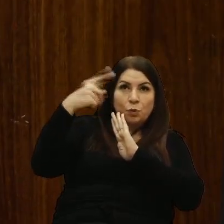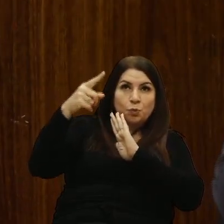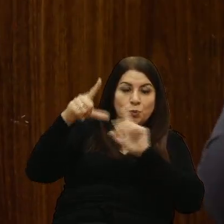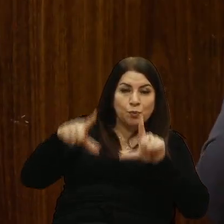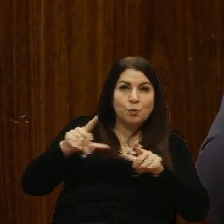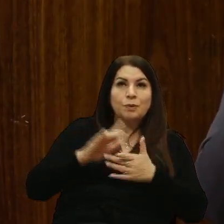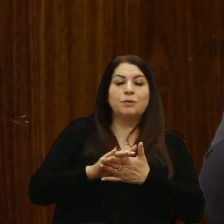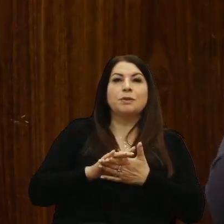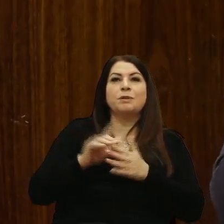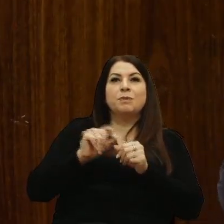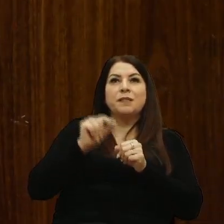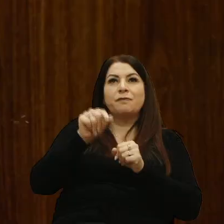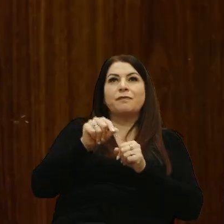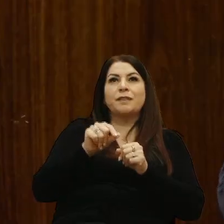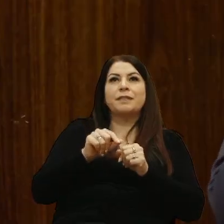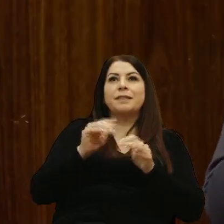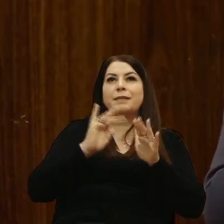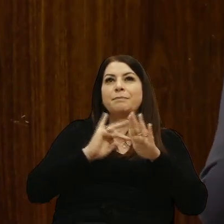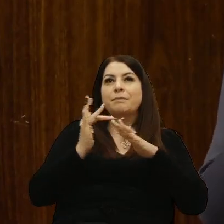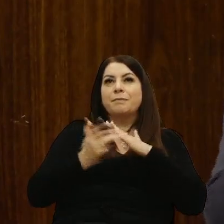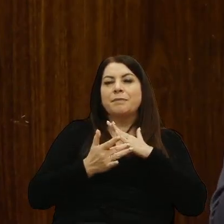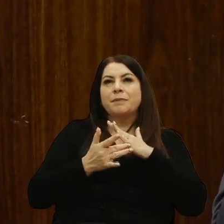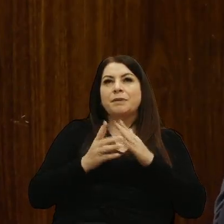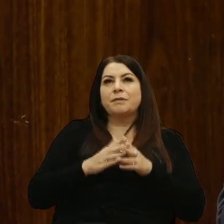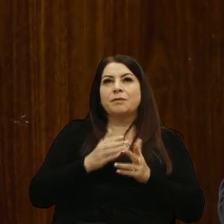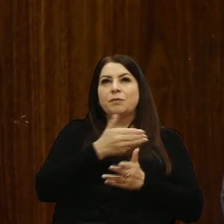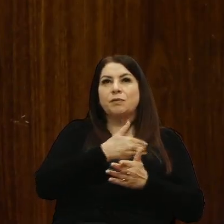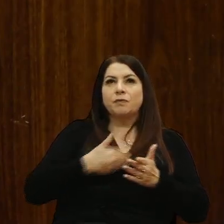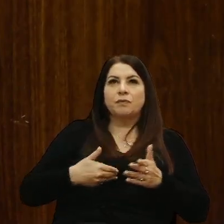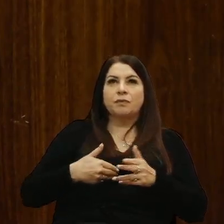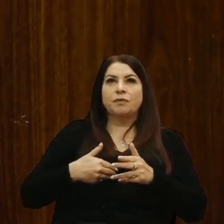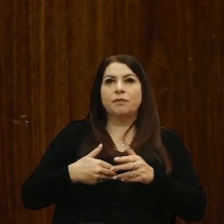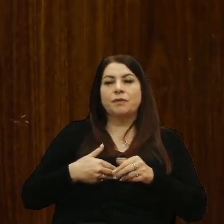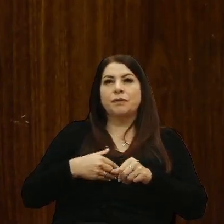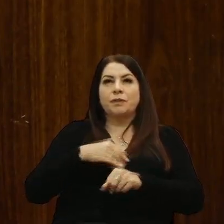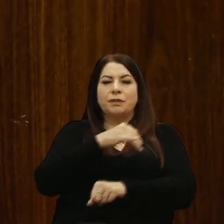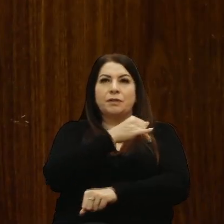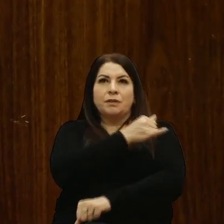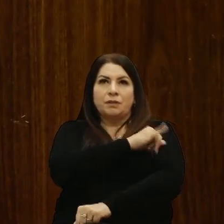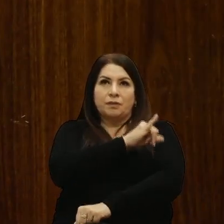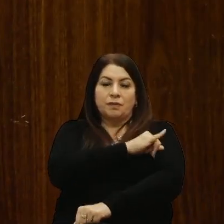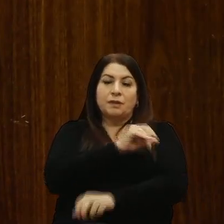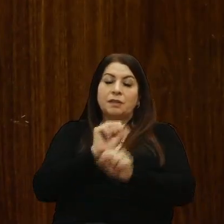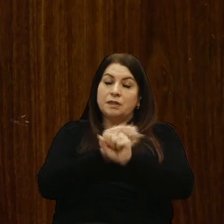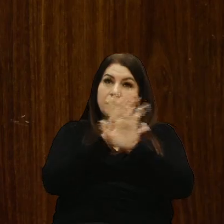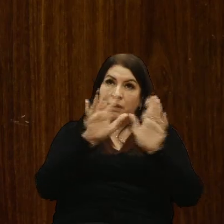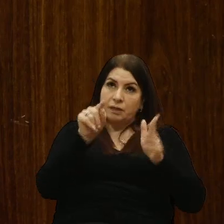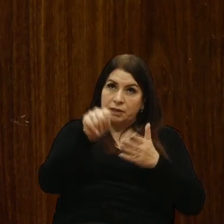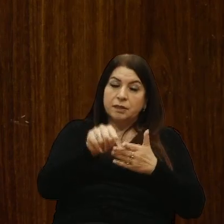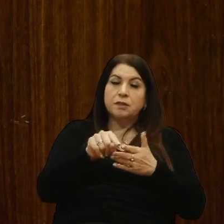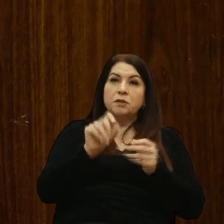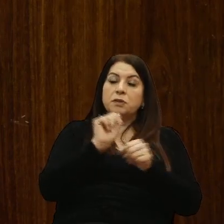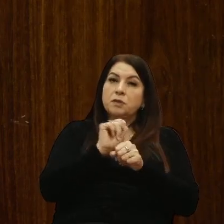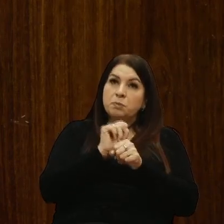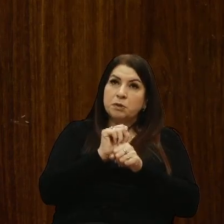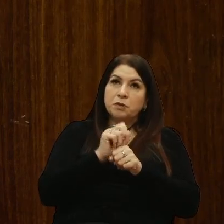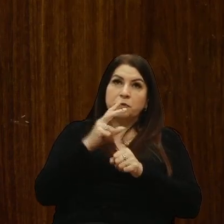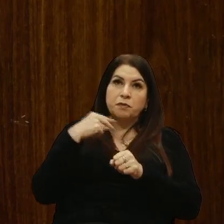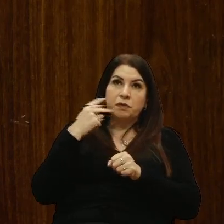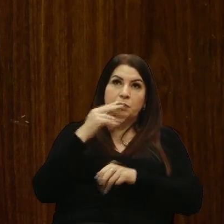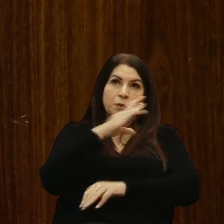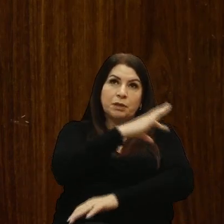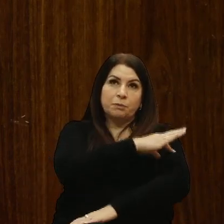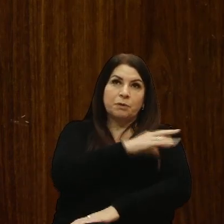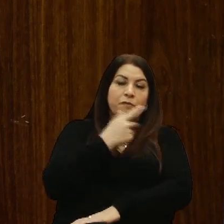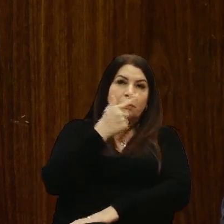lugares, para fazer mídia para o governador do Rio de Janeiro. Então, esclarecendo, espero que o vereador Ramon